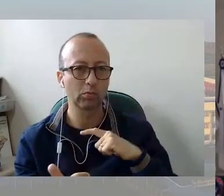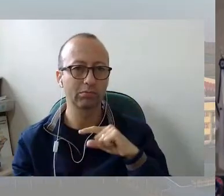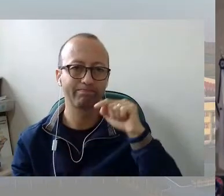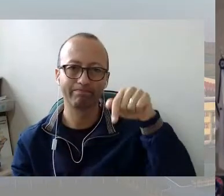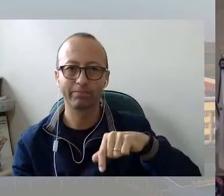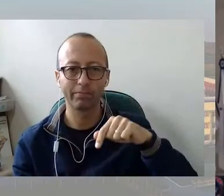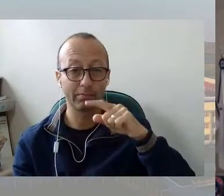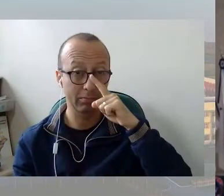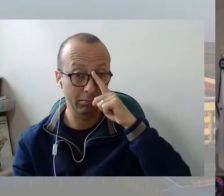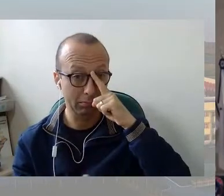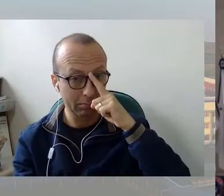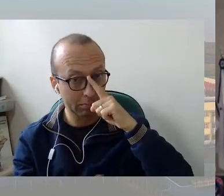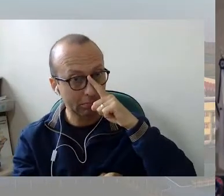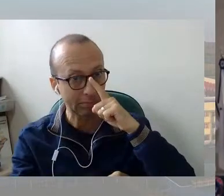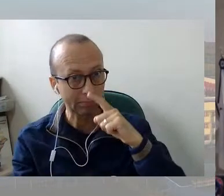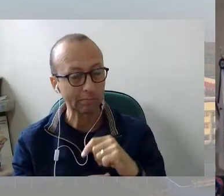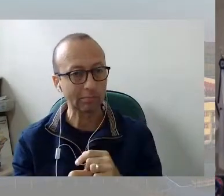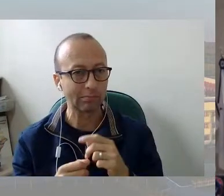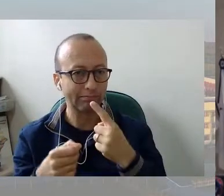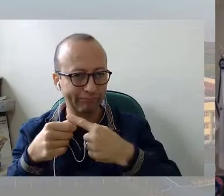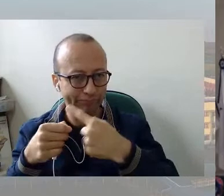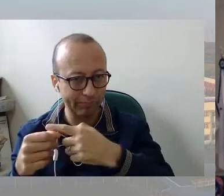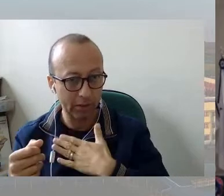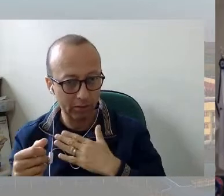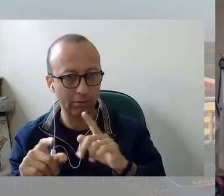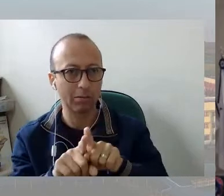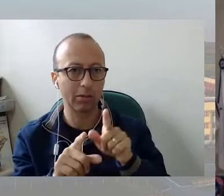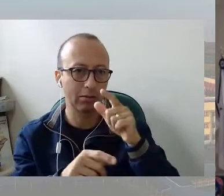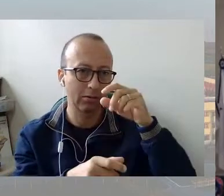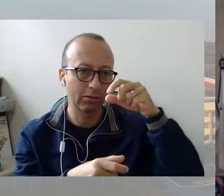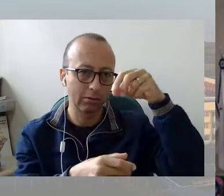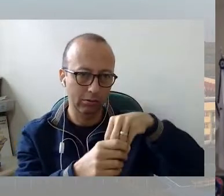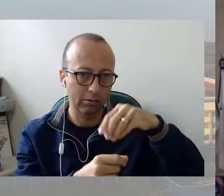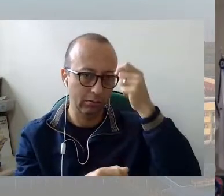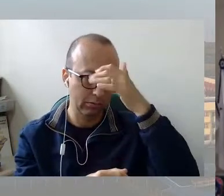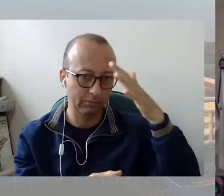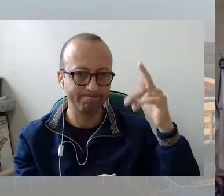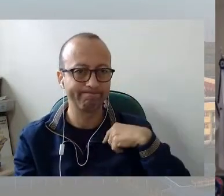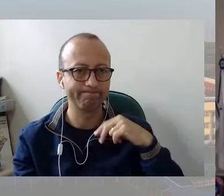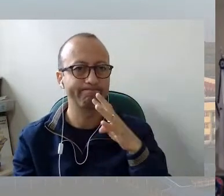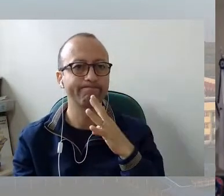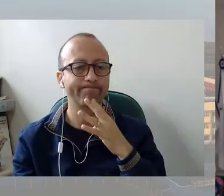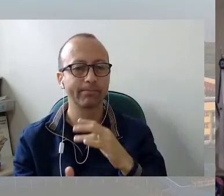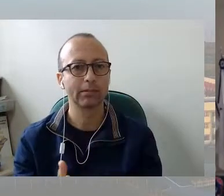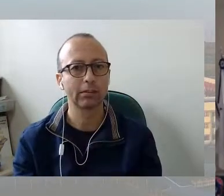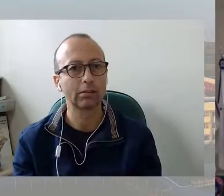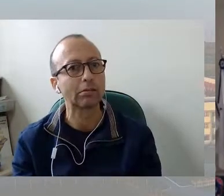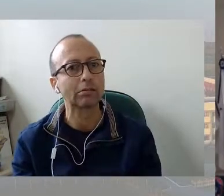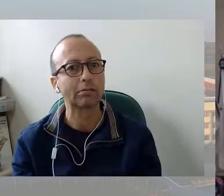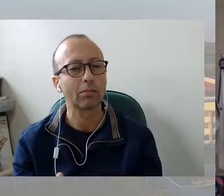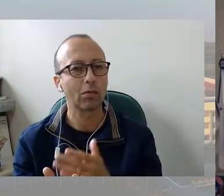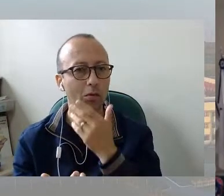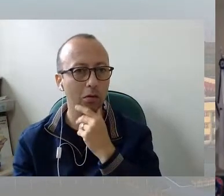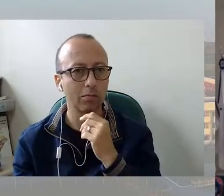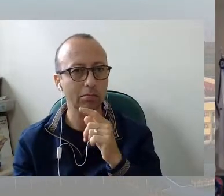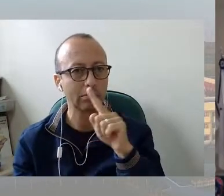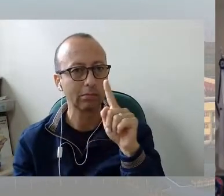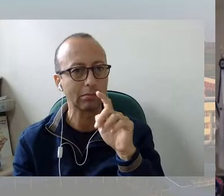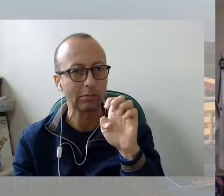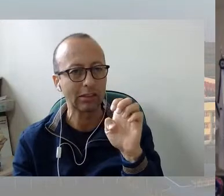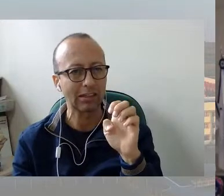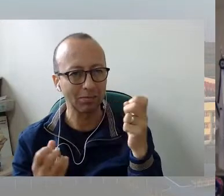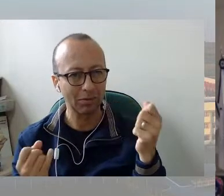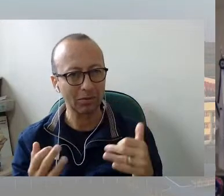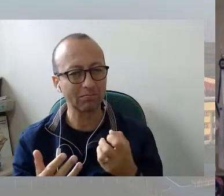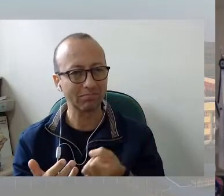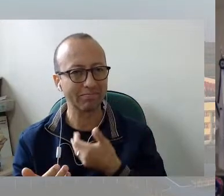na comunidade que eu vivo, inclusive na universidade. O Zé Guilherme citou uma poesia, ele começou a falar, eu vou terminar a poesia dele, porque eu